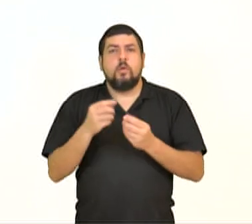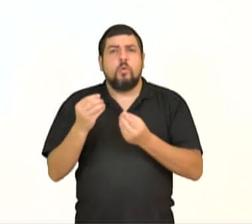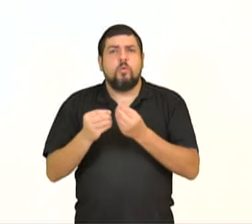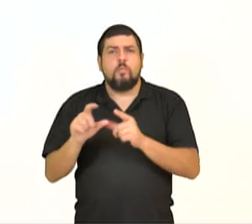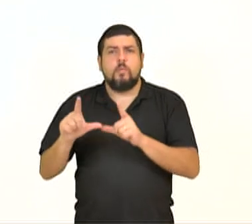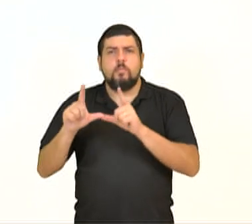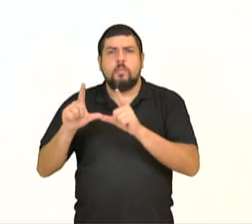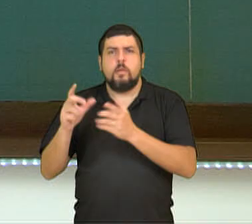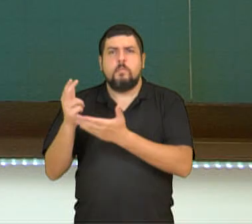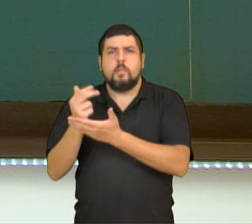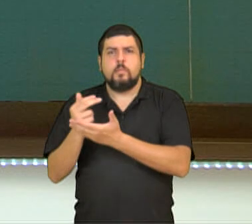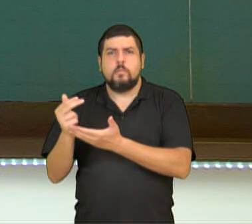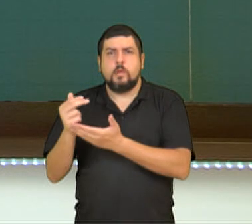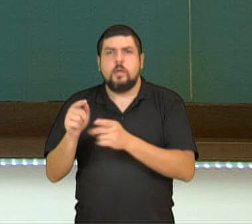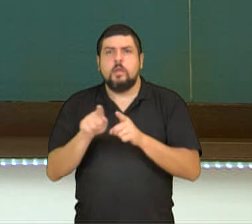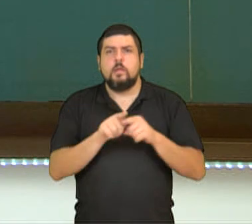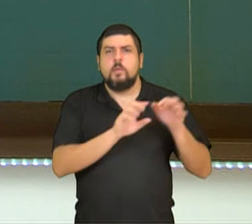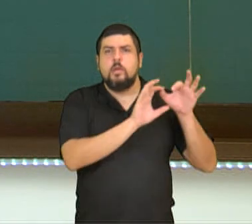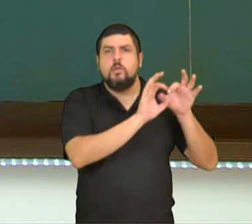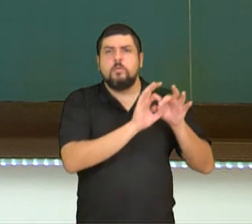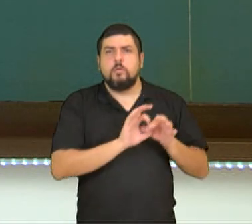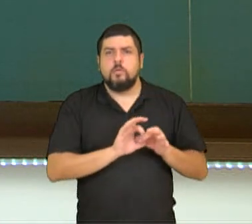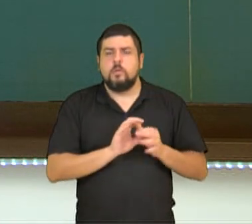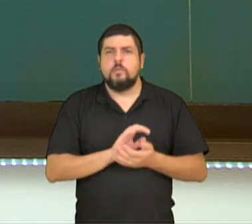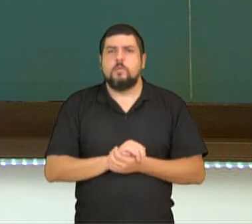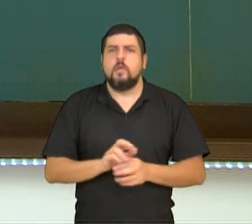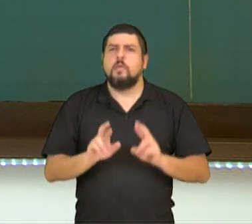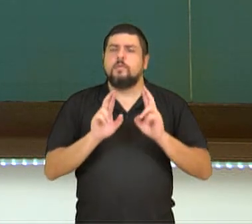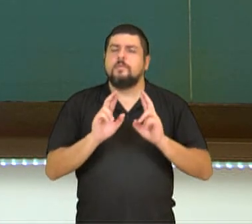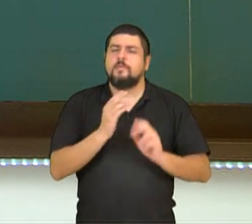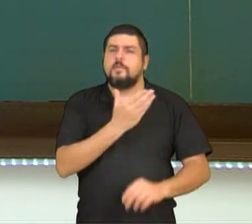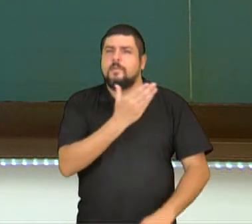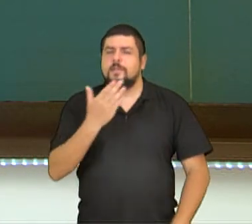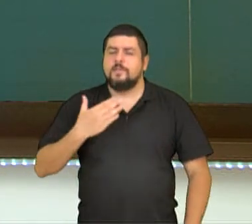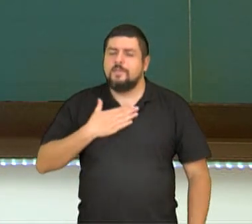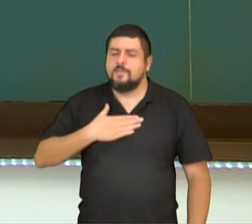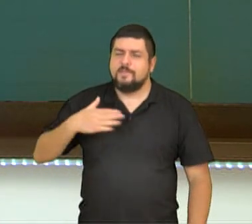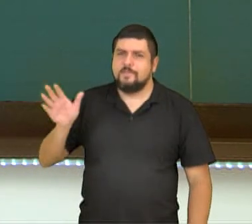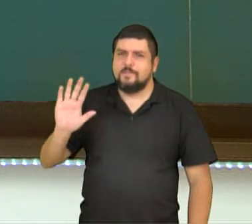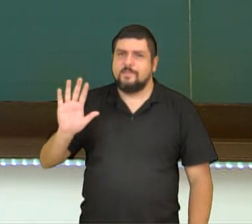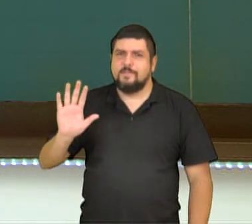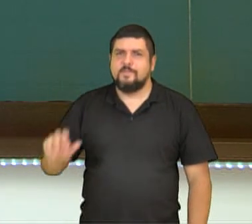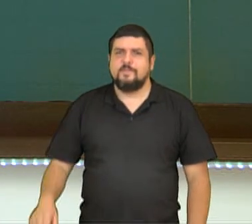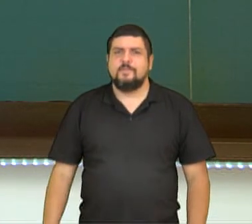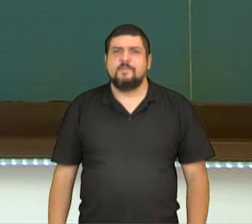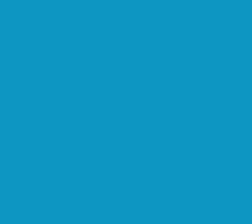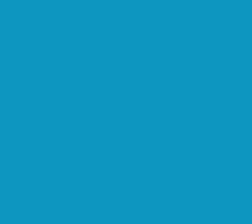e seu contexto de produção. Espero que vocês tenham gostado e até breve.